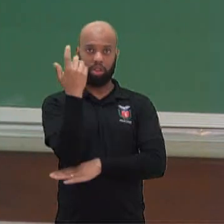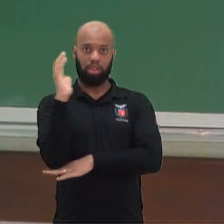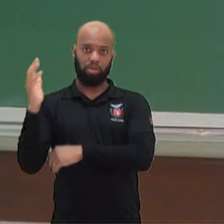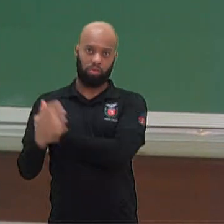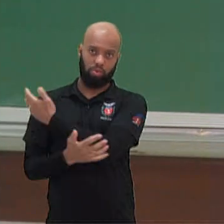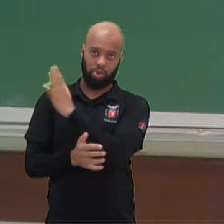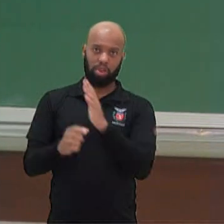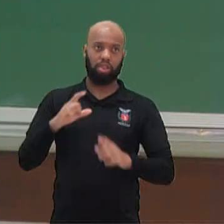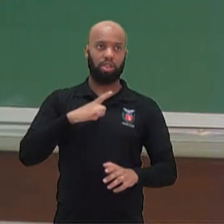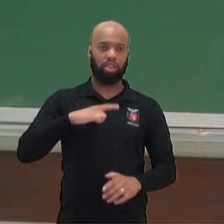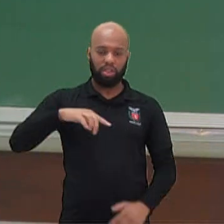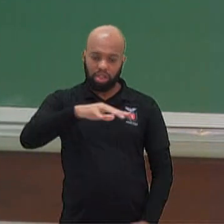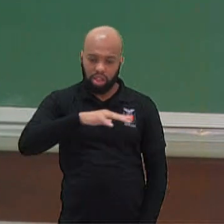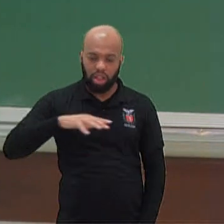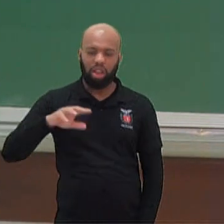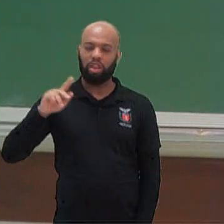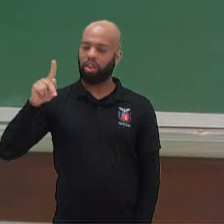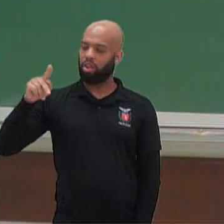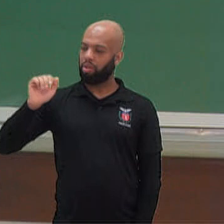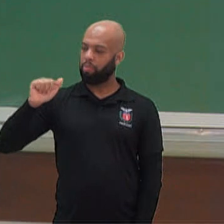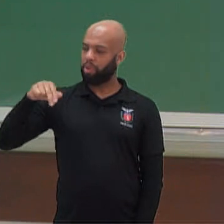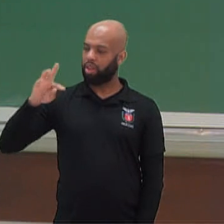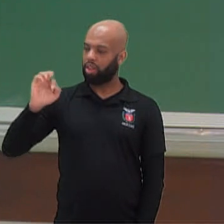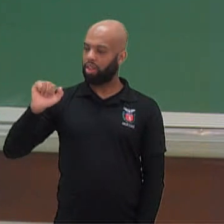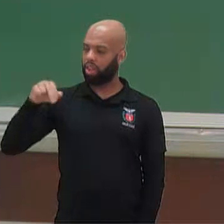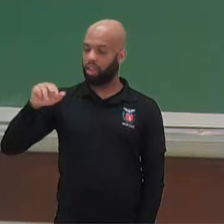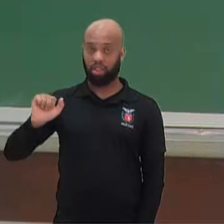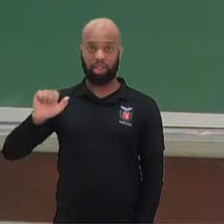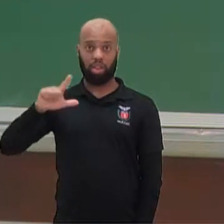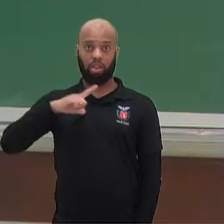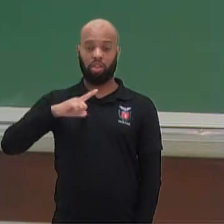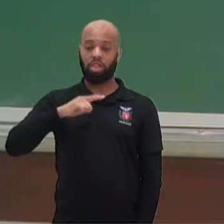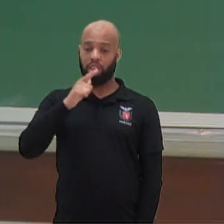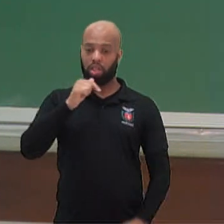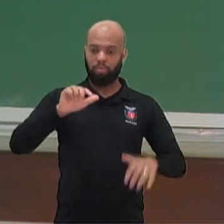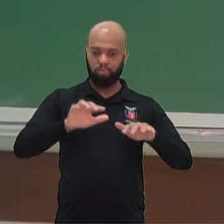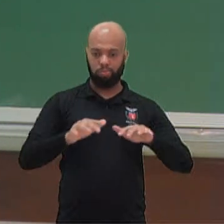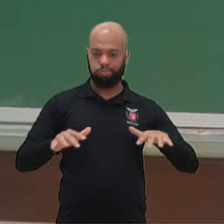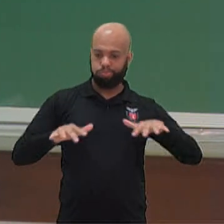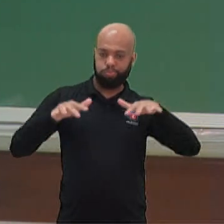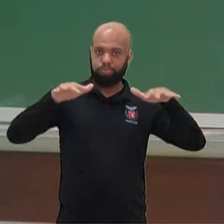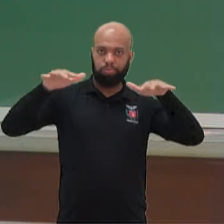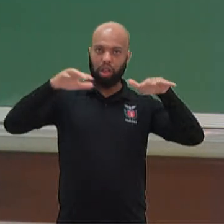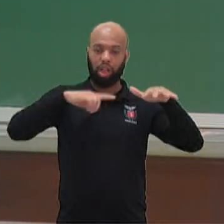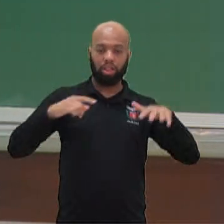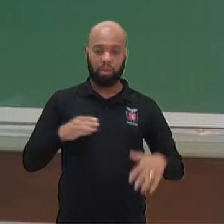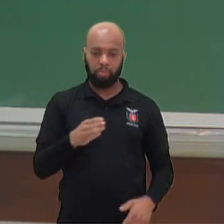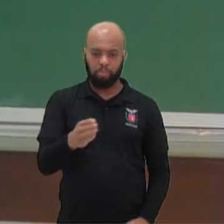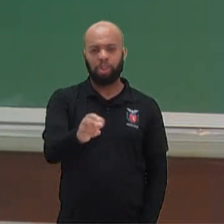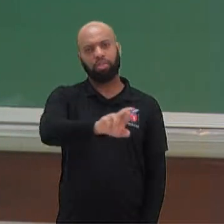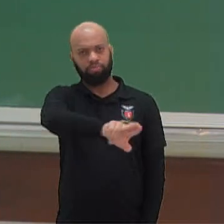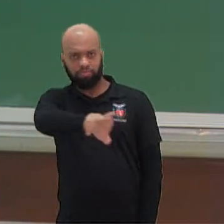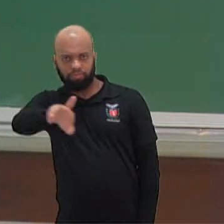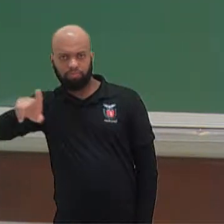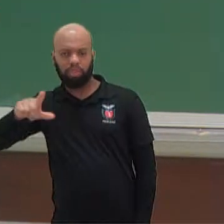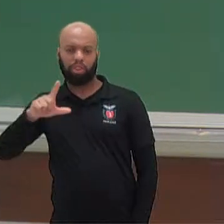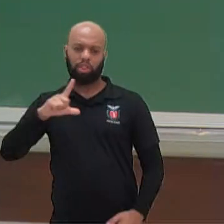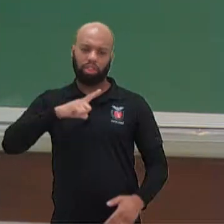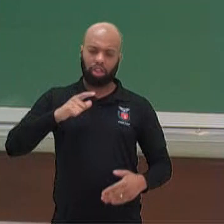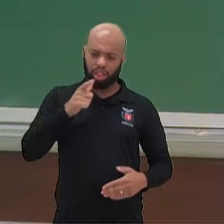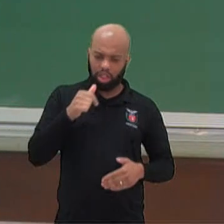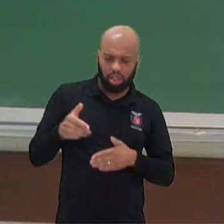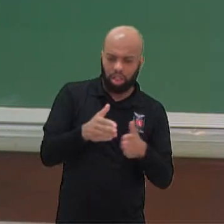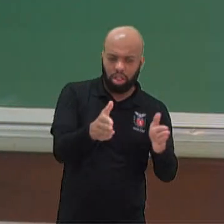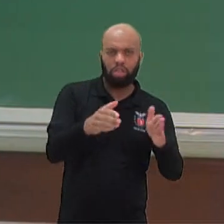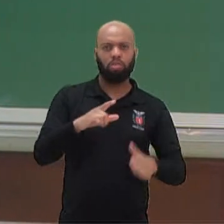o Pantanal, com a maior planície alagável. Nós temos uma grande, né, variedade de peixes ali nos rios do